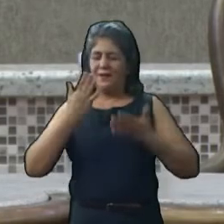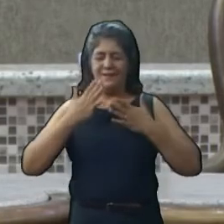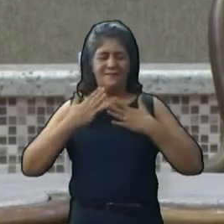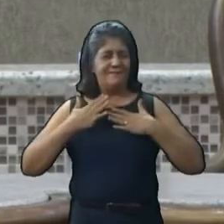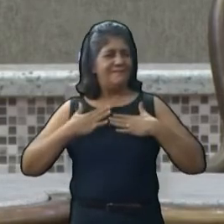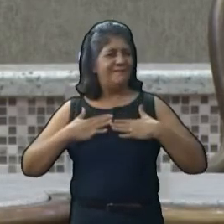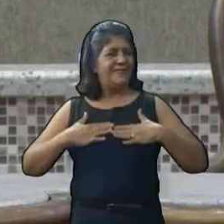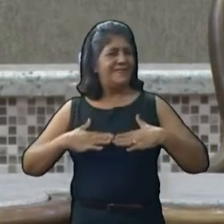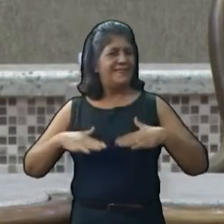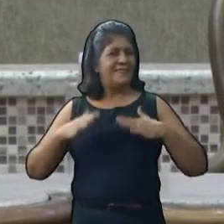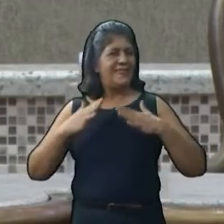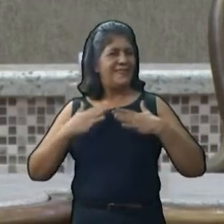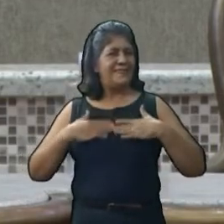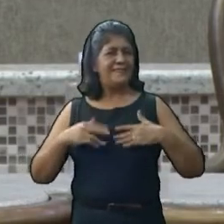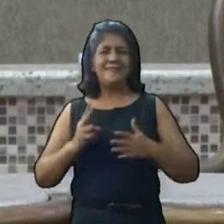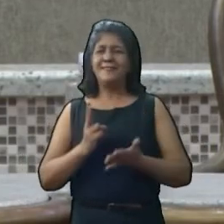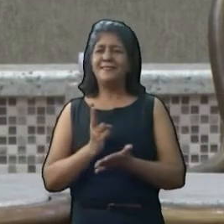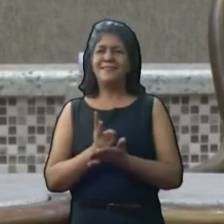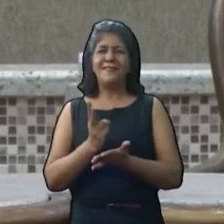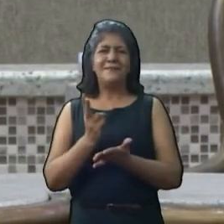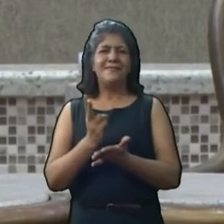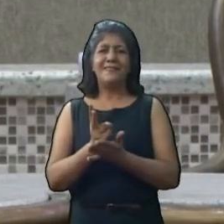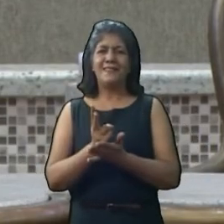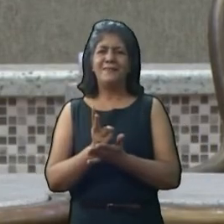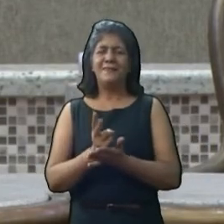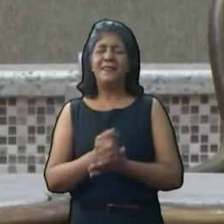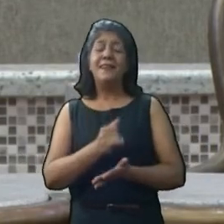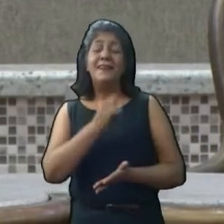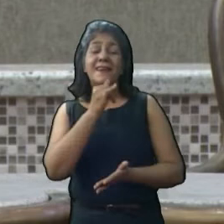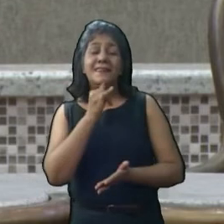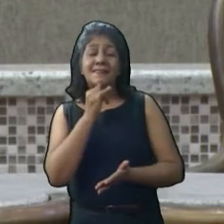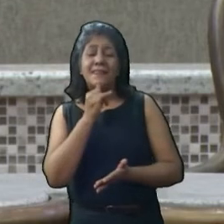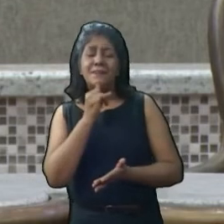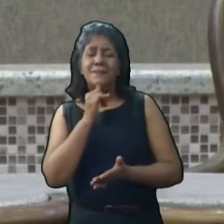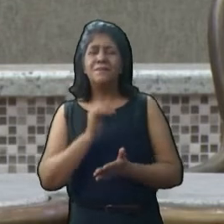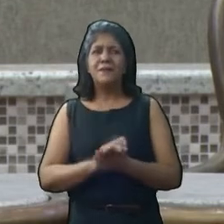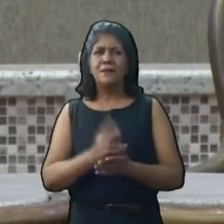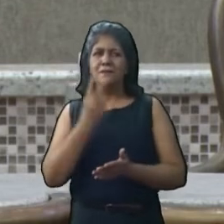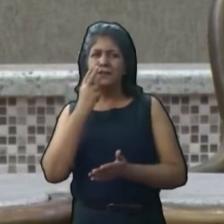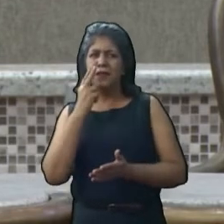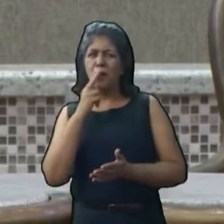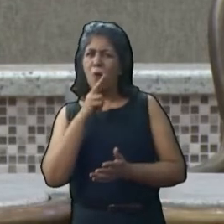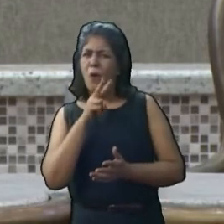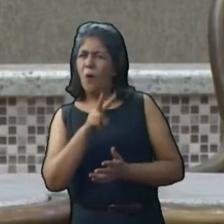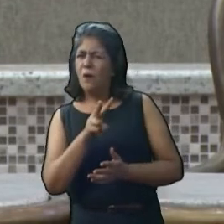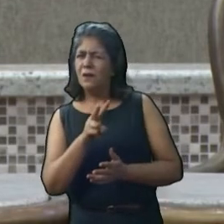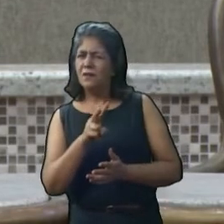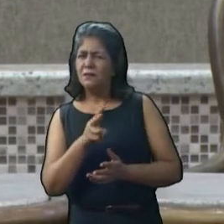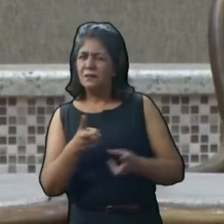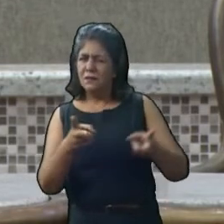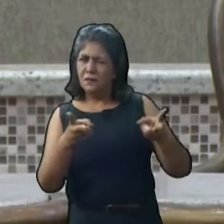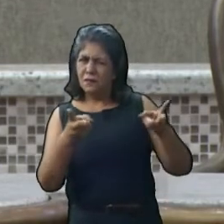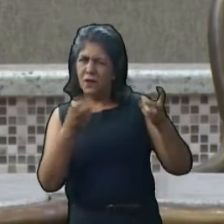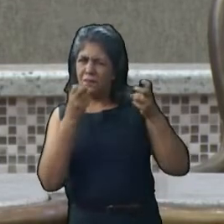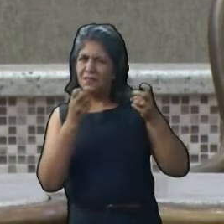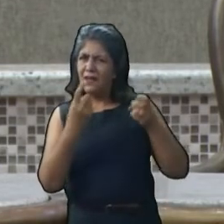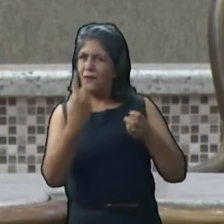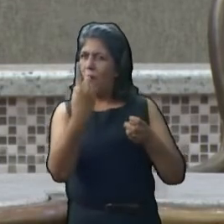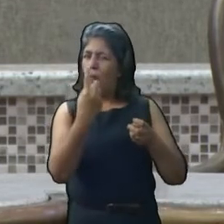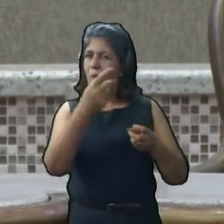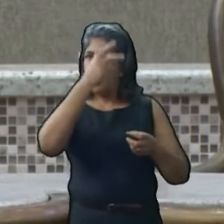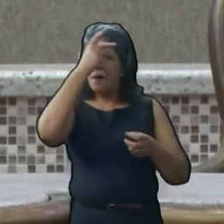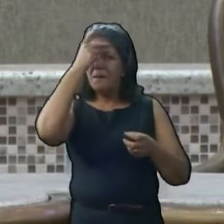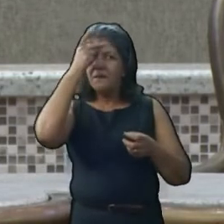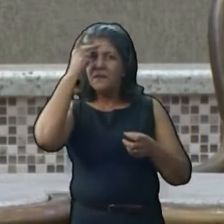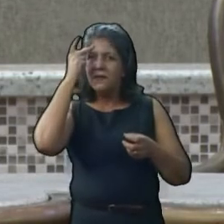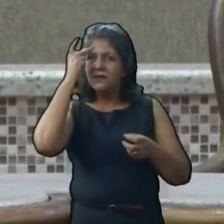modo dessa pessoa se conduzir as vezes nos negócios só de você olhar para uma pessoa cheia do espírito santo você conhece a